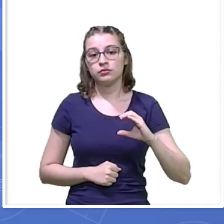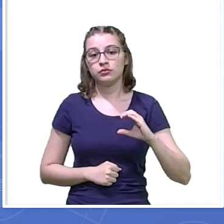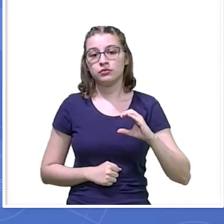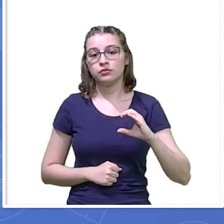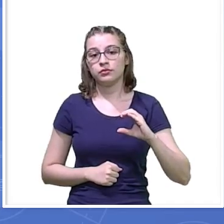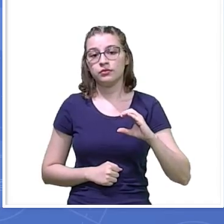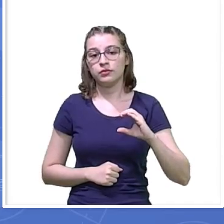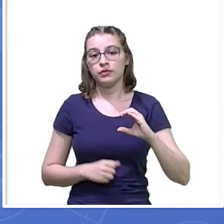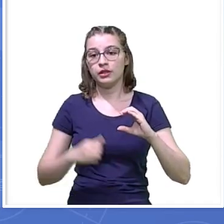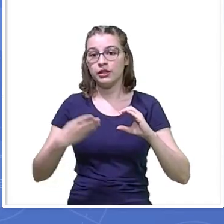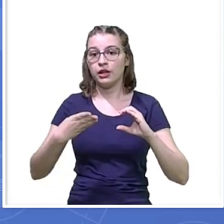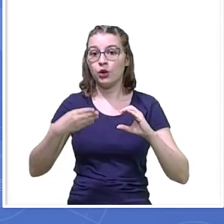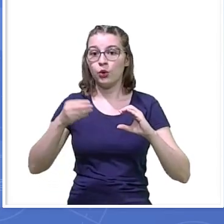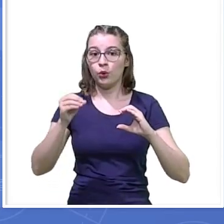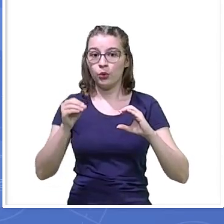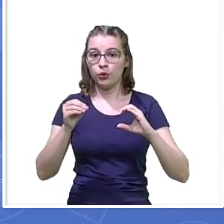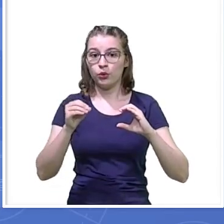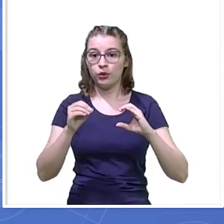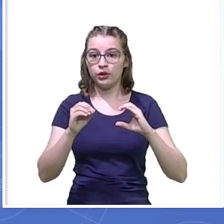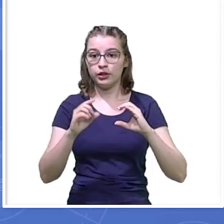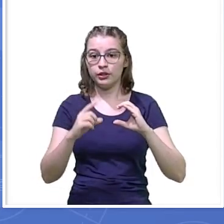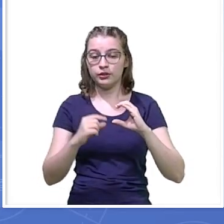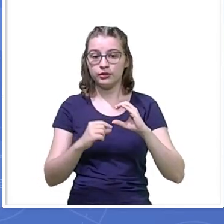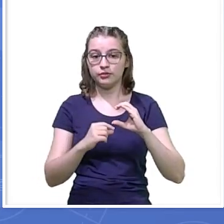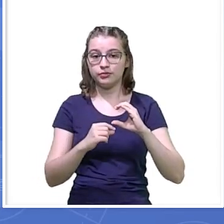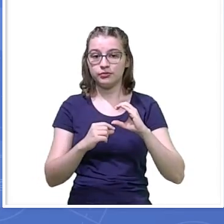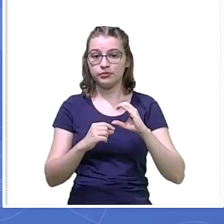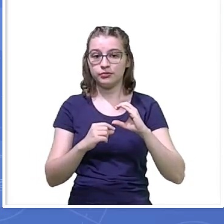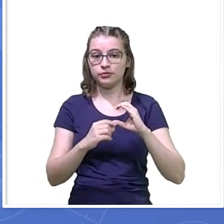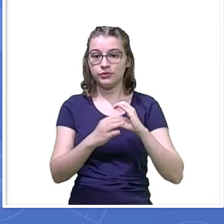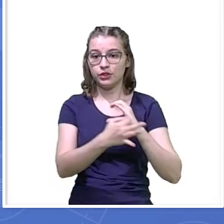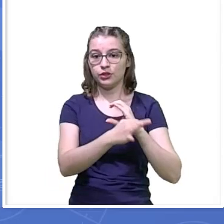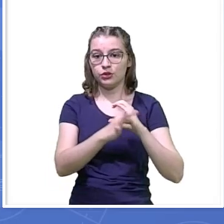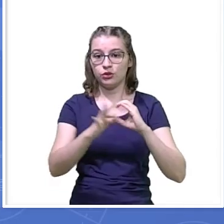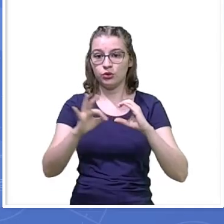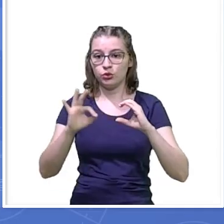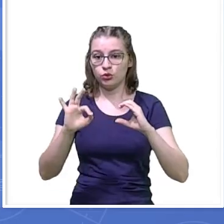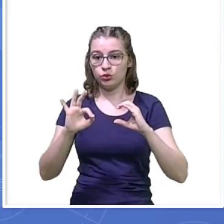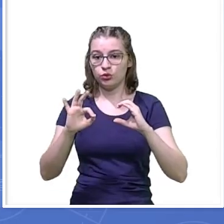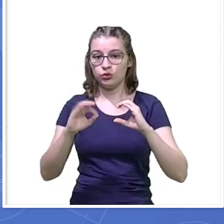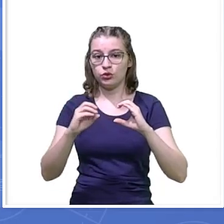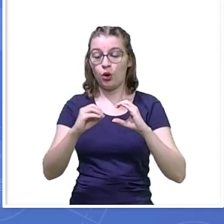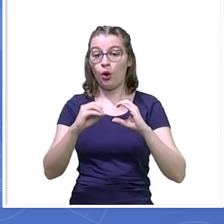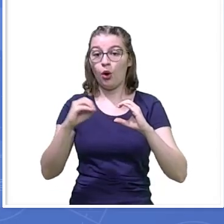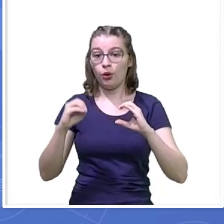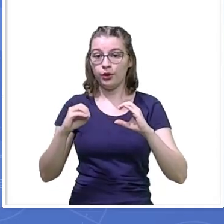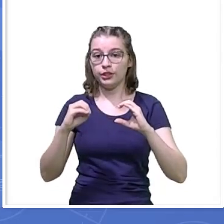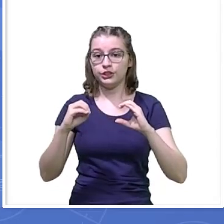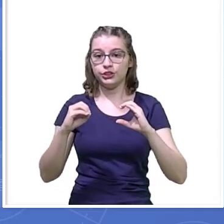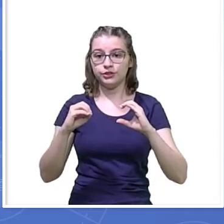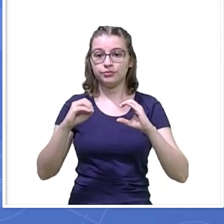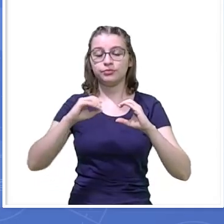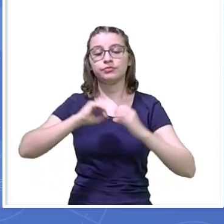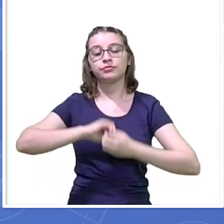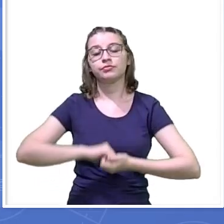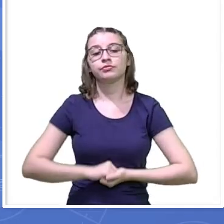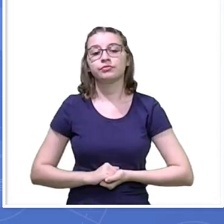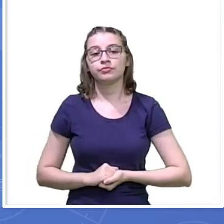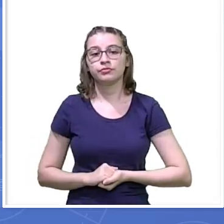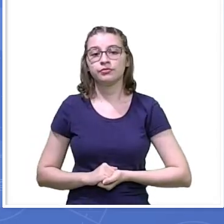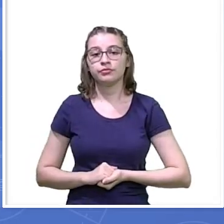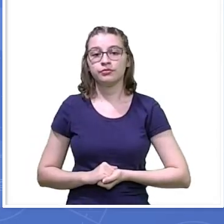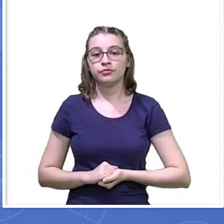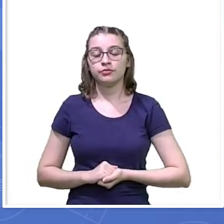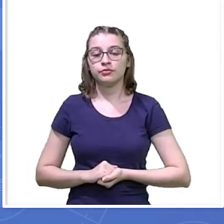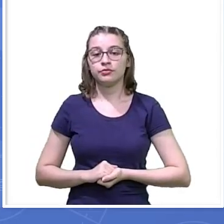e a 40 graus de latitude, de longitude oeste. Né? Então é exatamente isso que está mostrando na letra